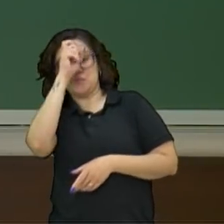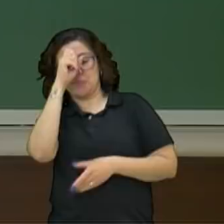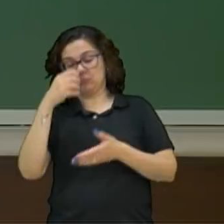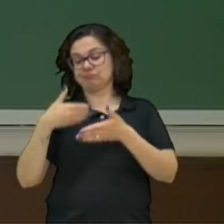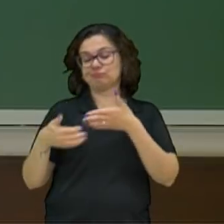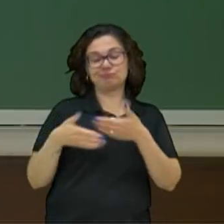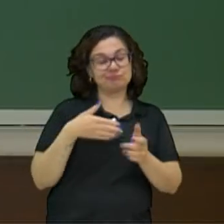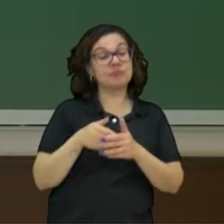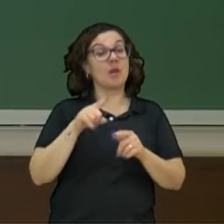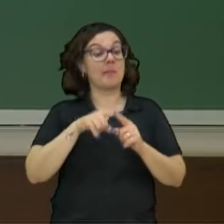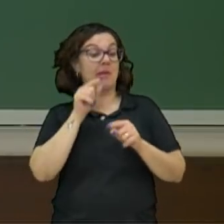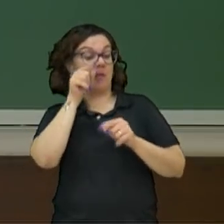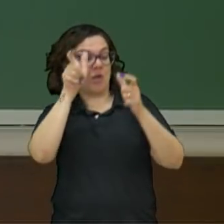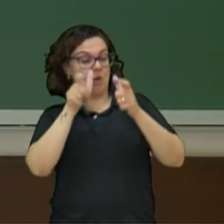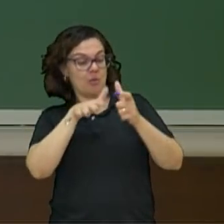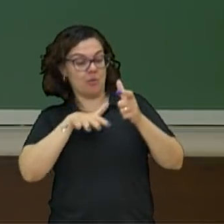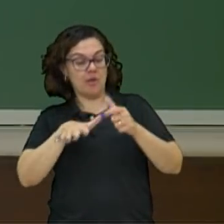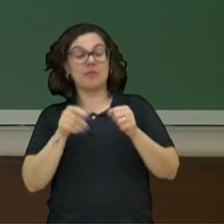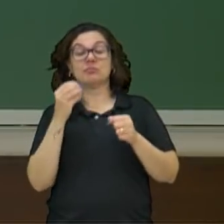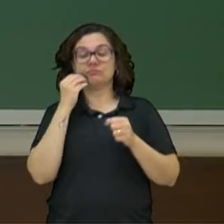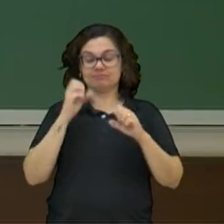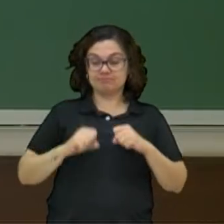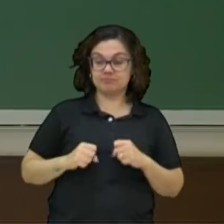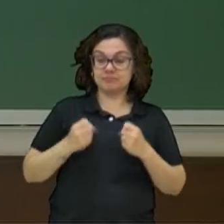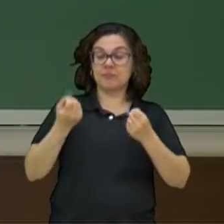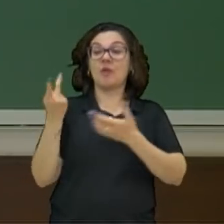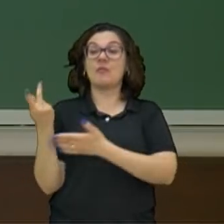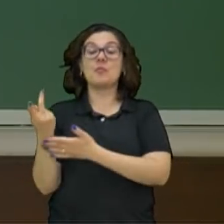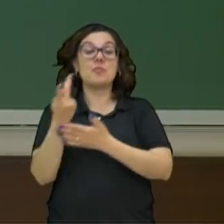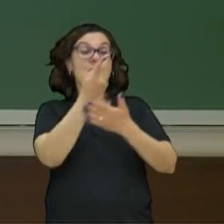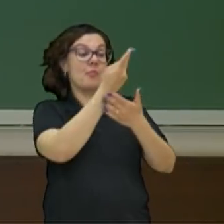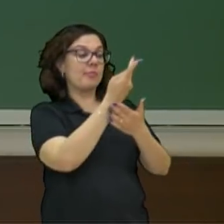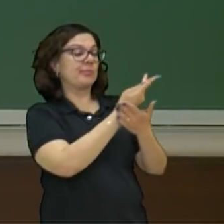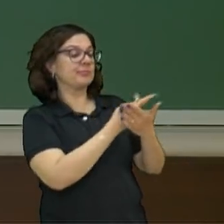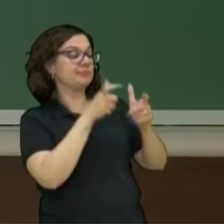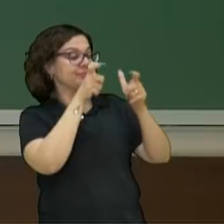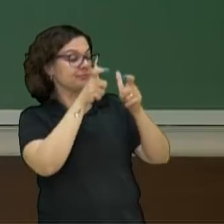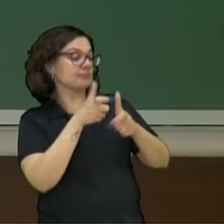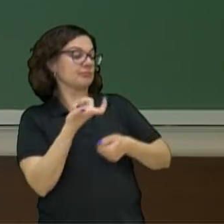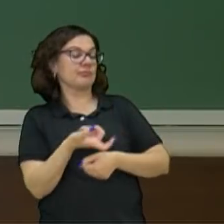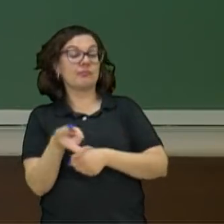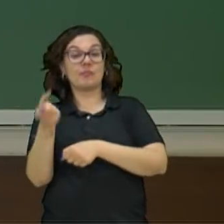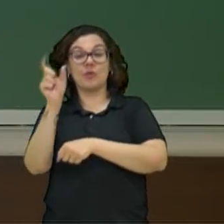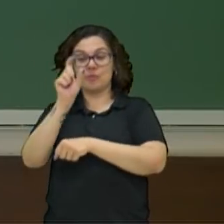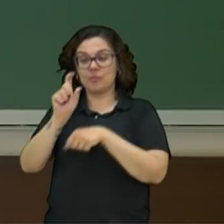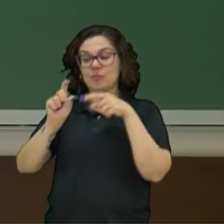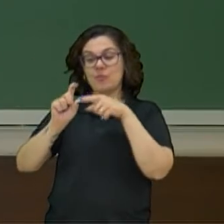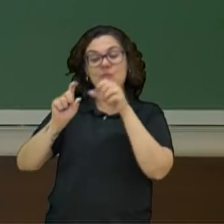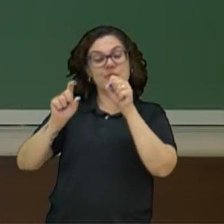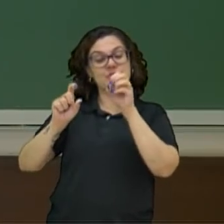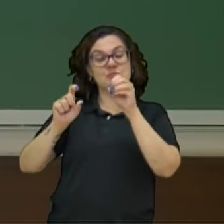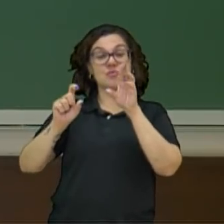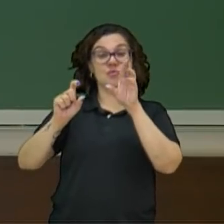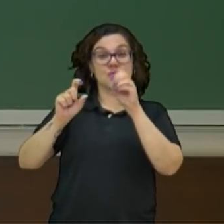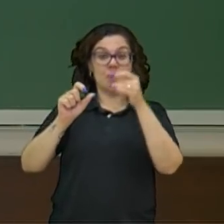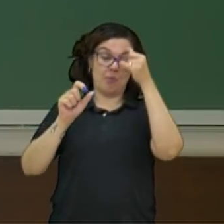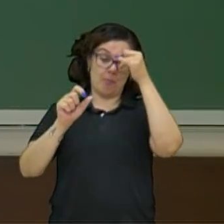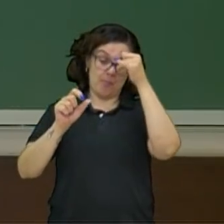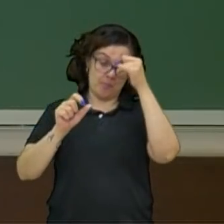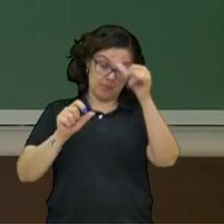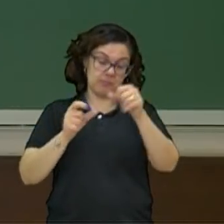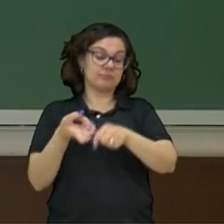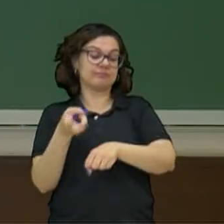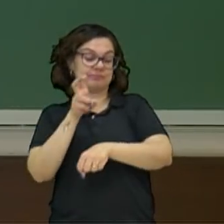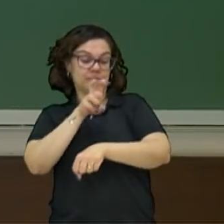Mas lá eles vão fazer de tudo, se não tiver ali, vão buscar, né? Imediatamente onde tiver o soro contra a picada